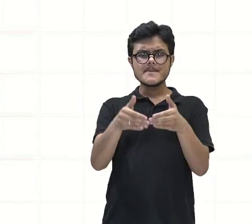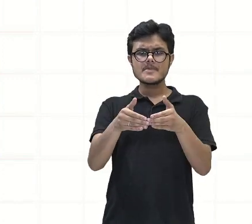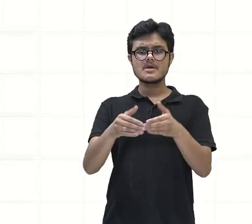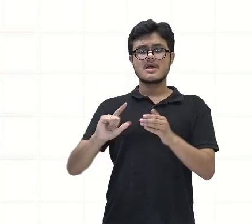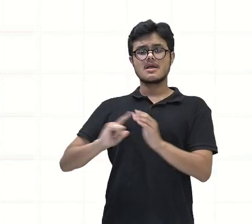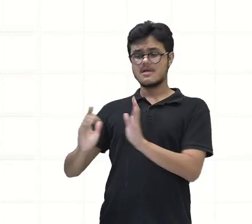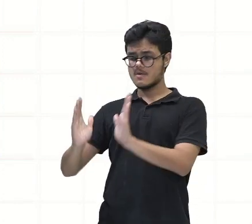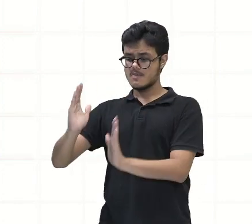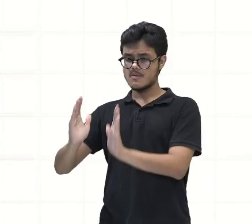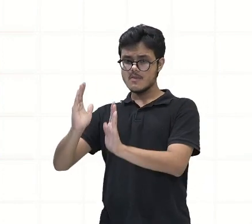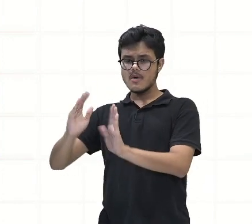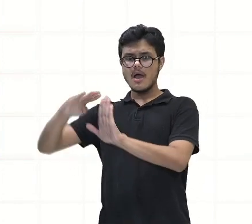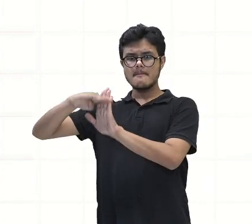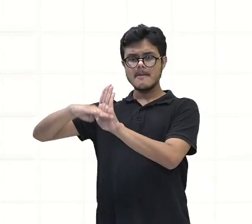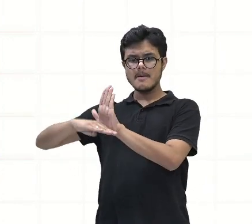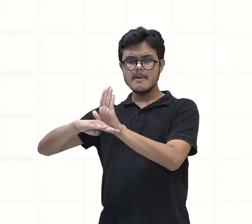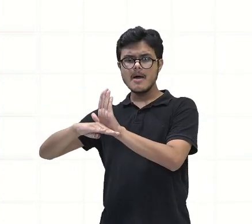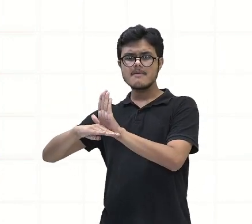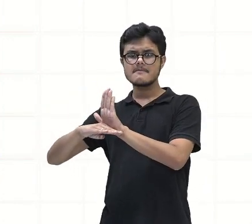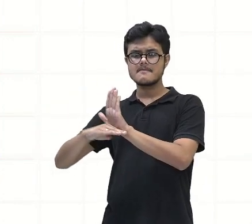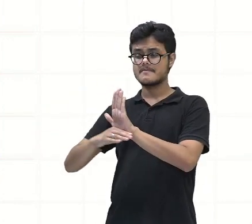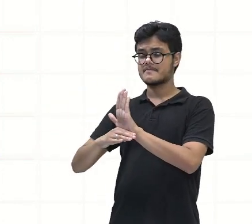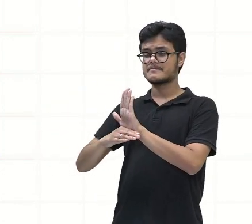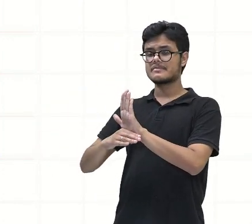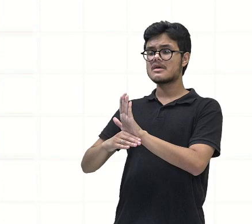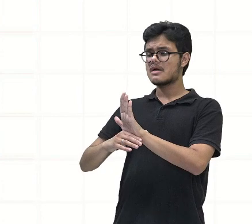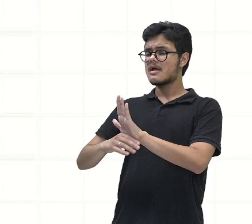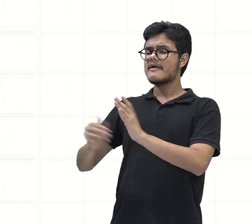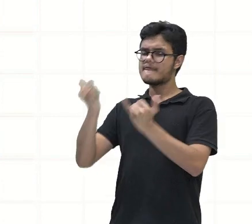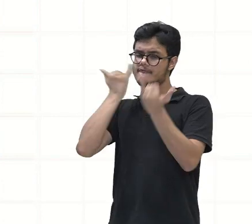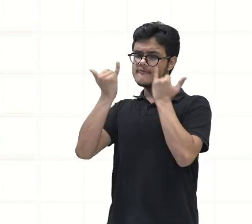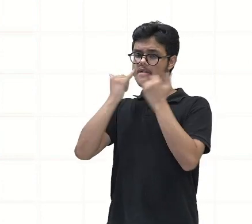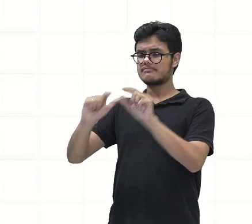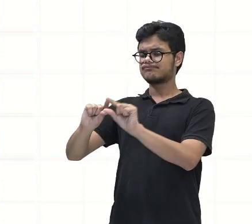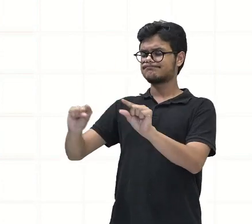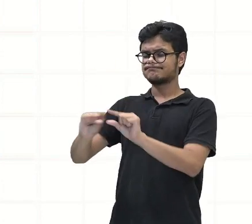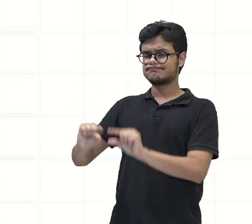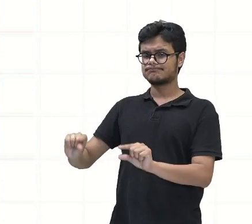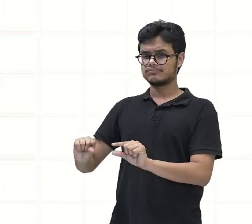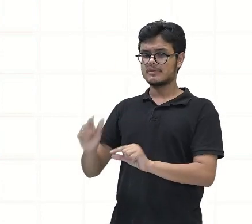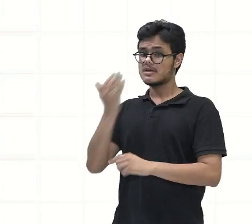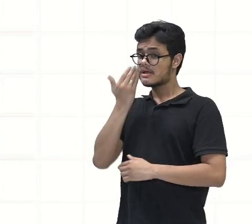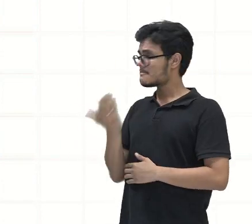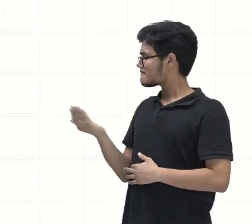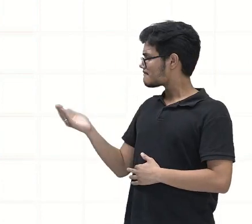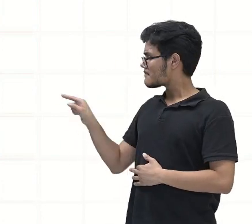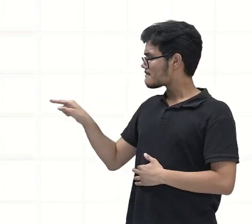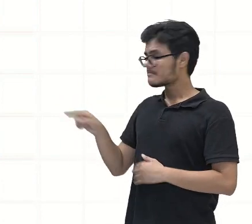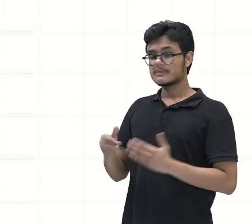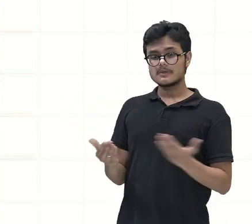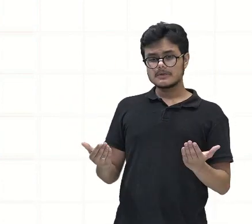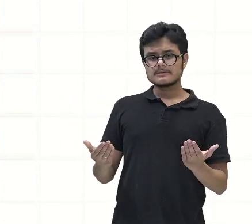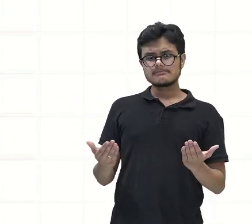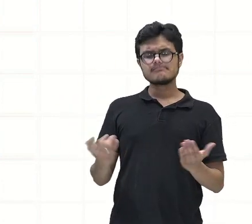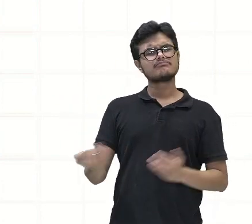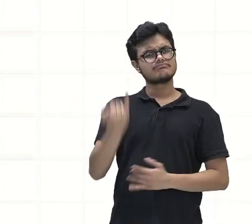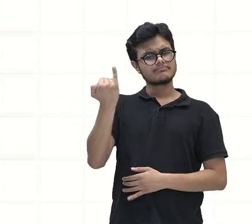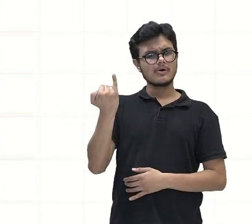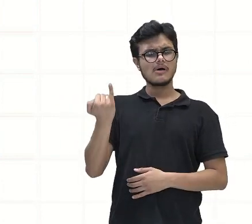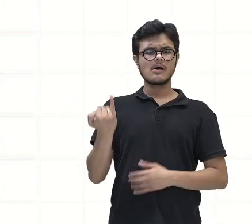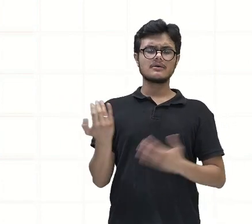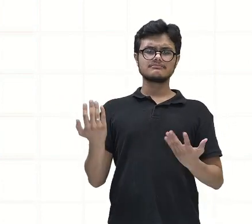legenda do mapa tá que traz informações muito importantes então eh ele vai